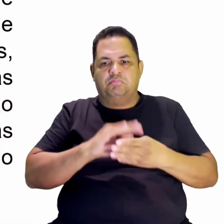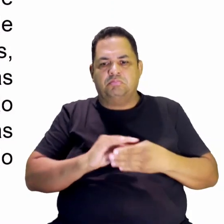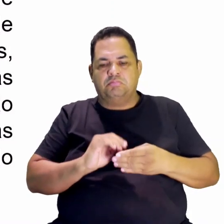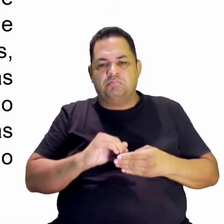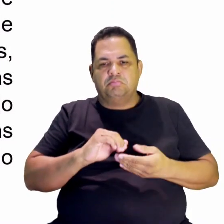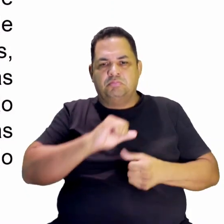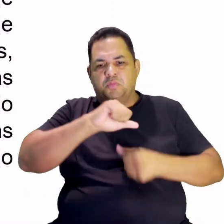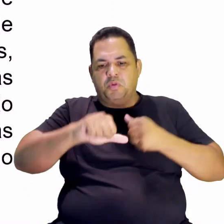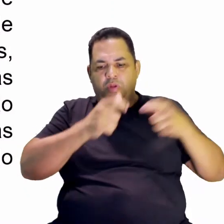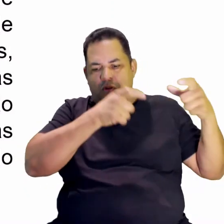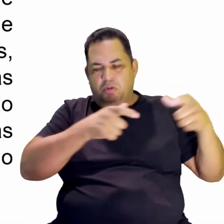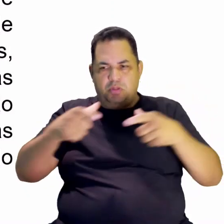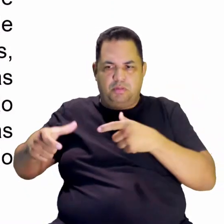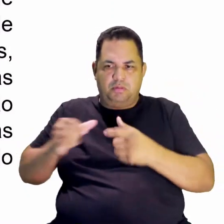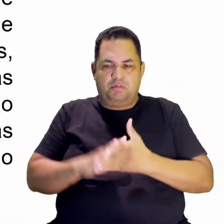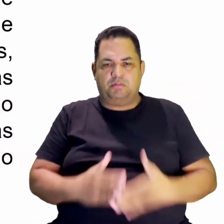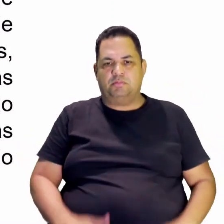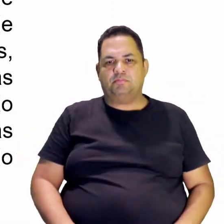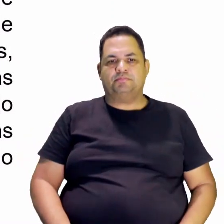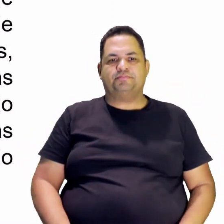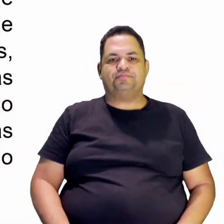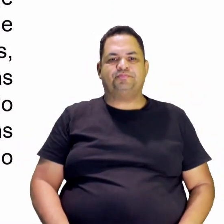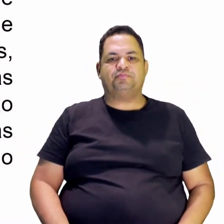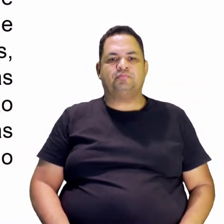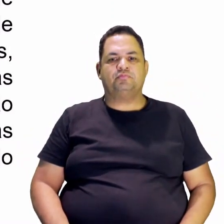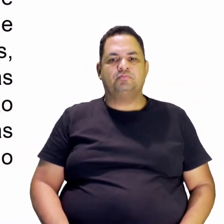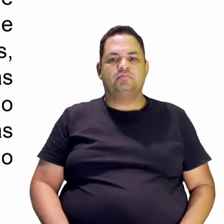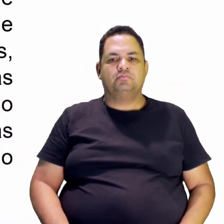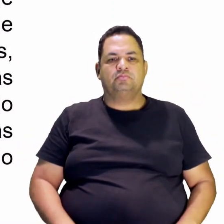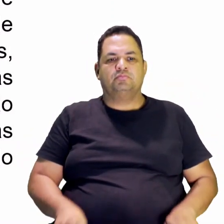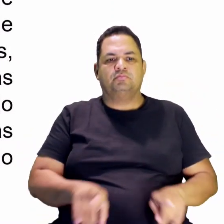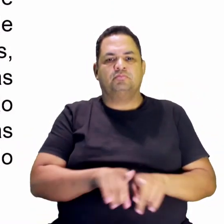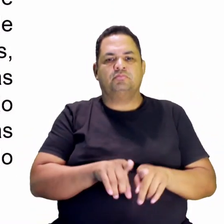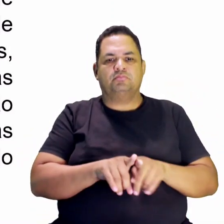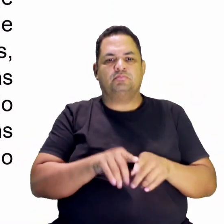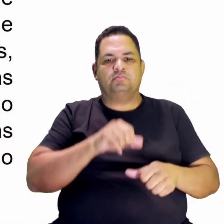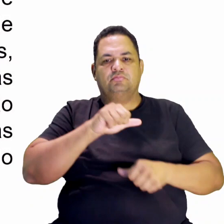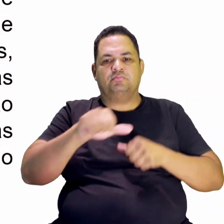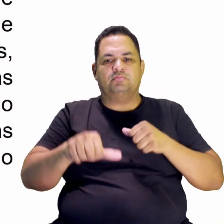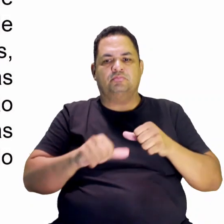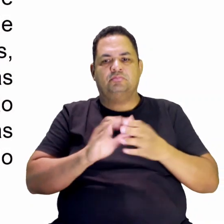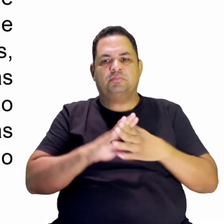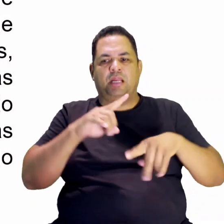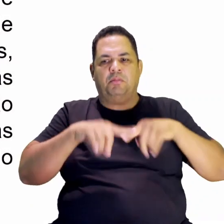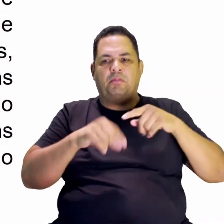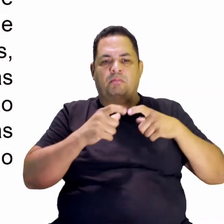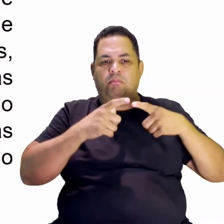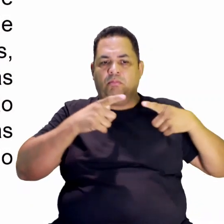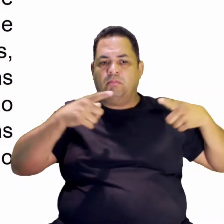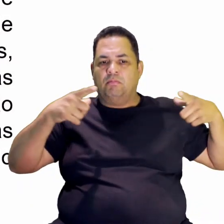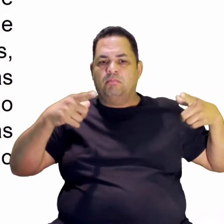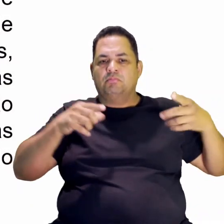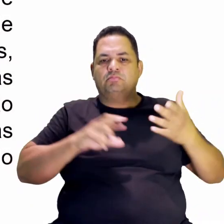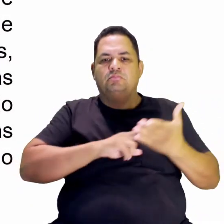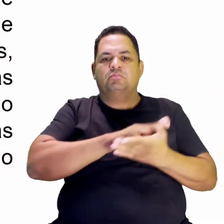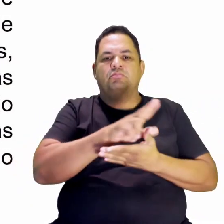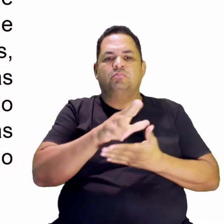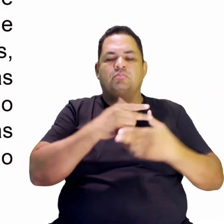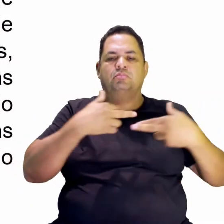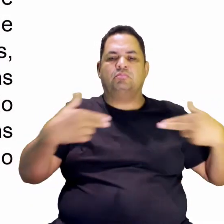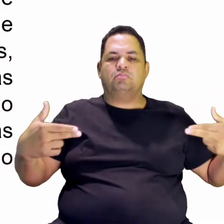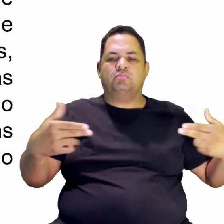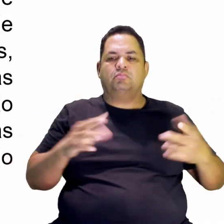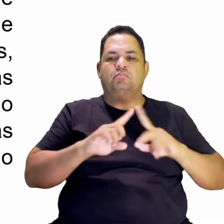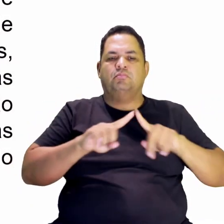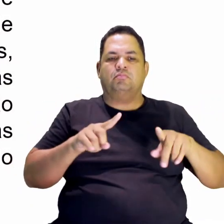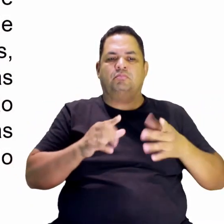e ir para outro lugar, os pais transportando, né? Do transporte de grandes objetos, entre muitas outras coisas.